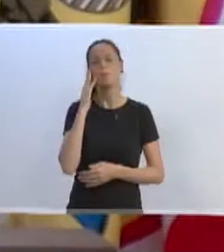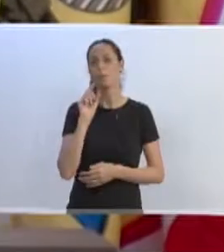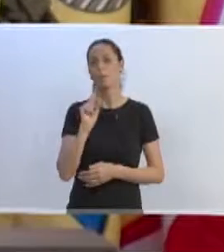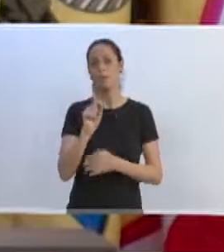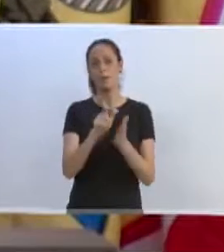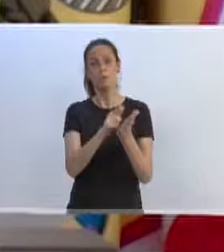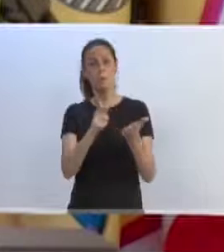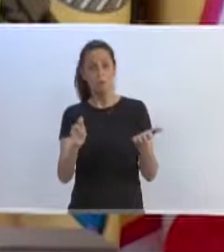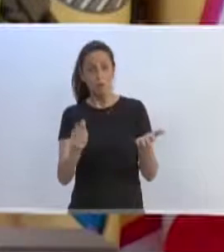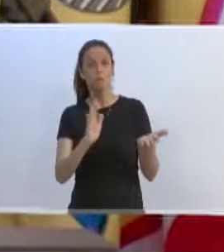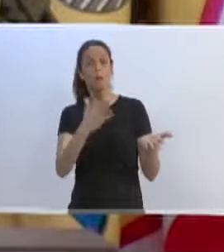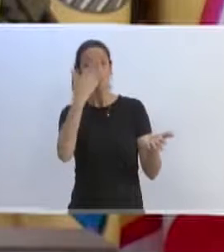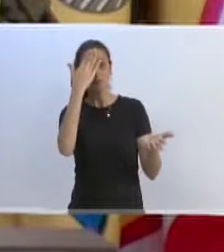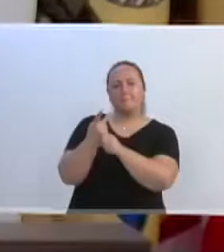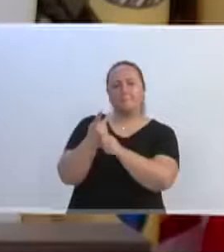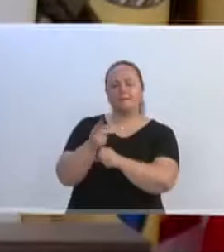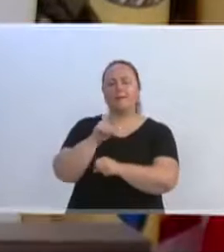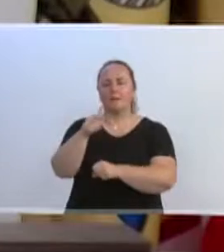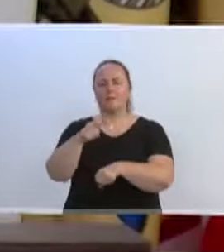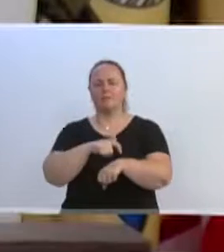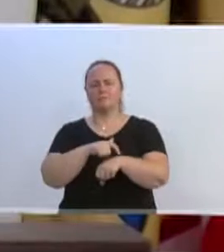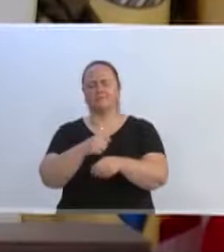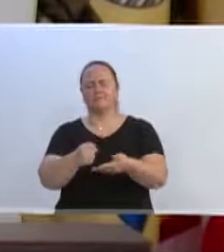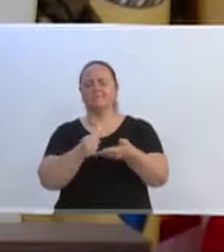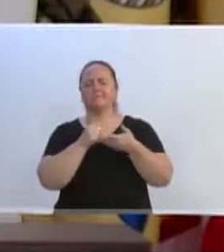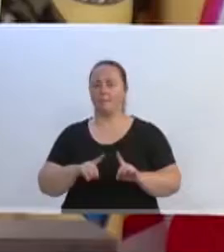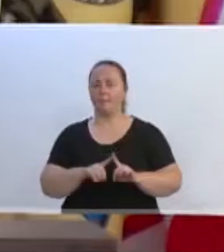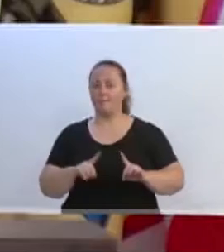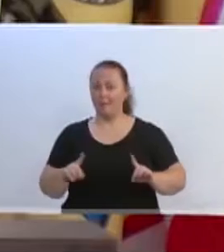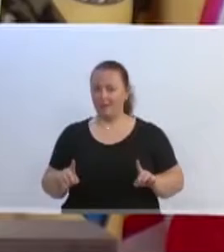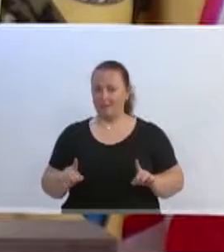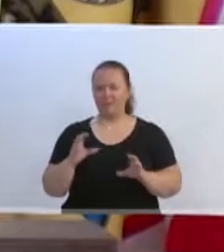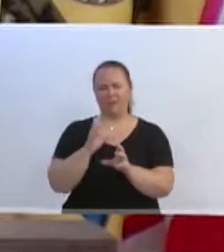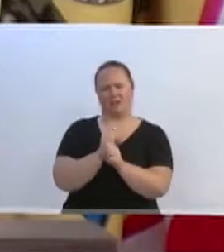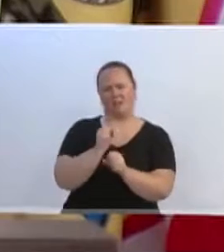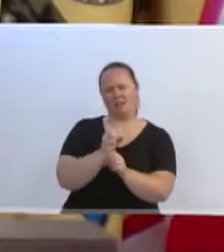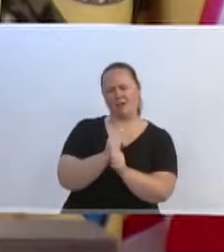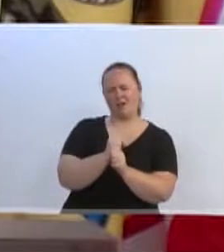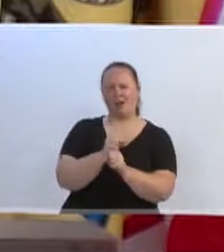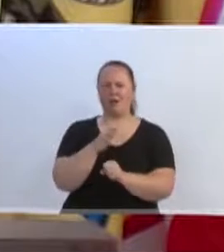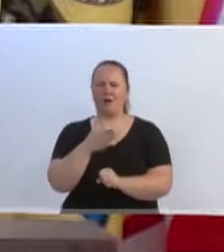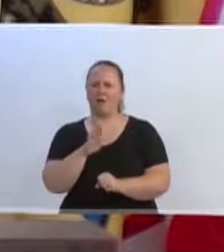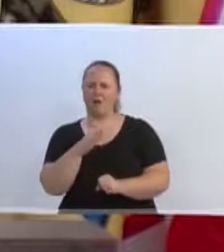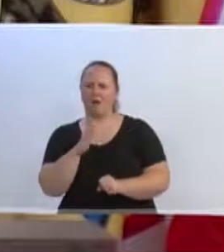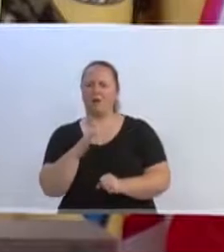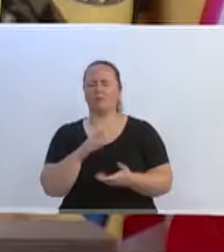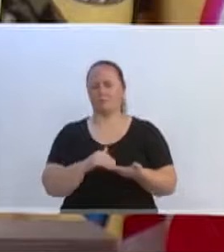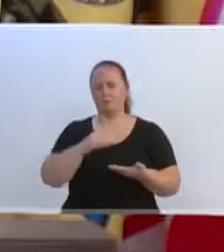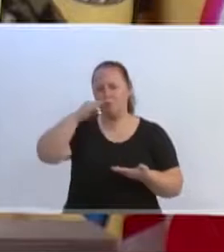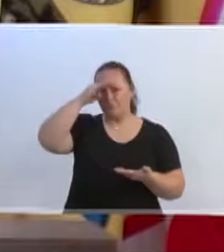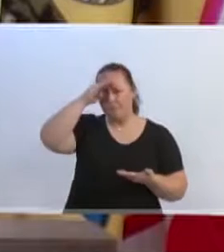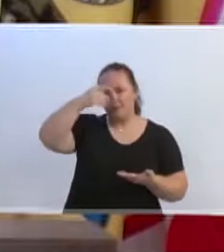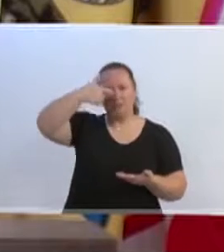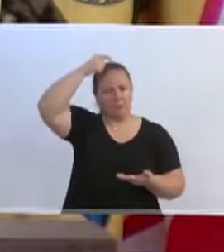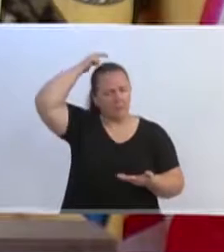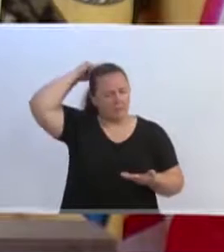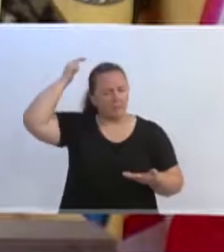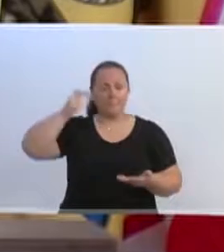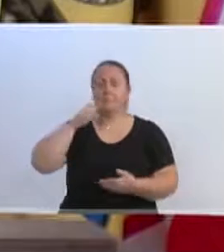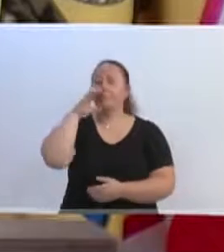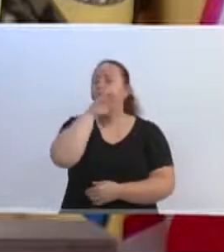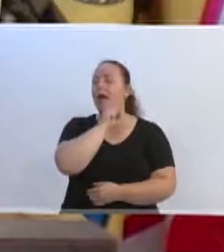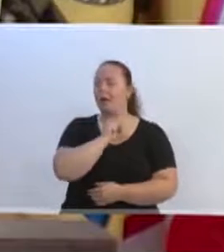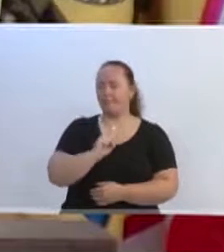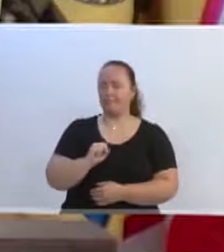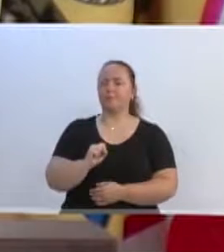Souza, Alexandre Matias e Marcos da Rosa. A cor laranja foi escolhida por lembrar o ácido fólico, que